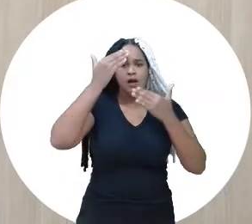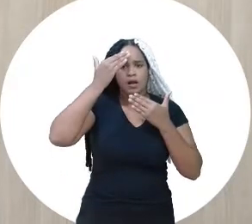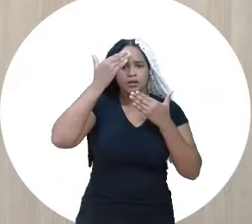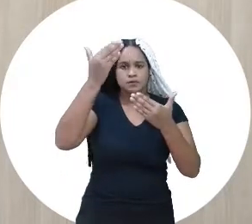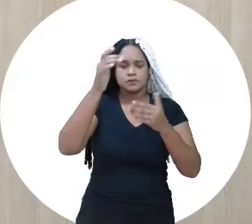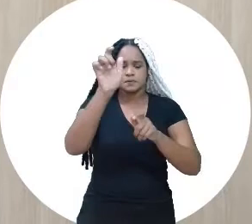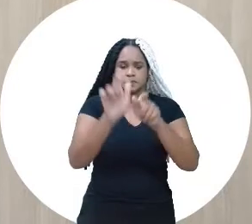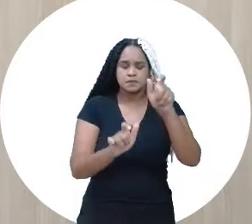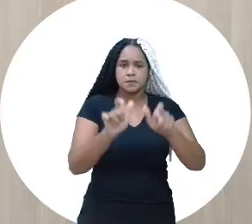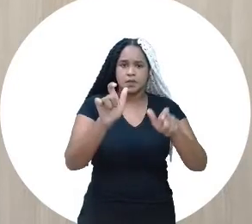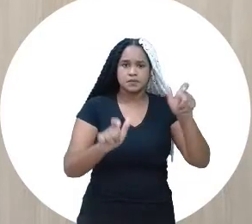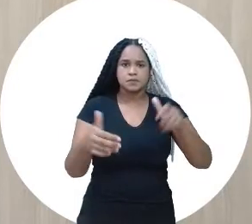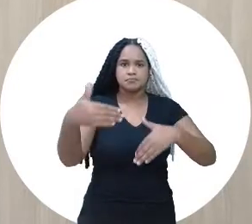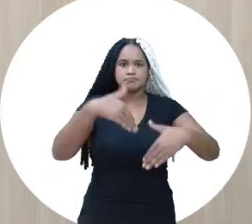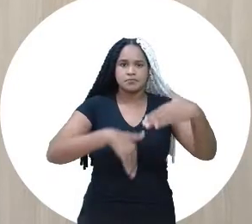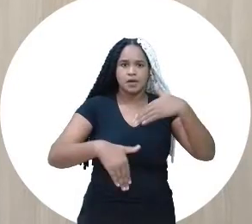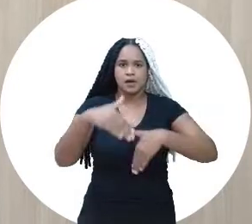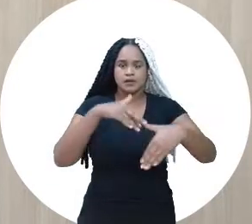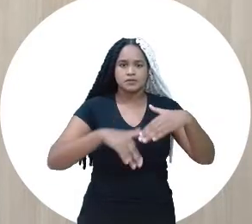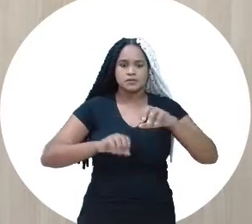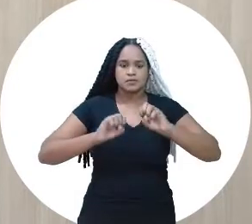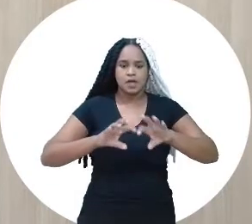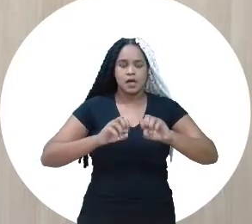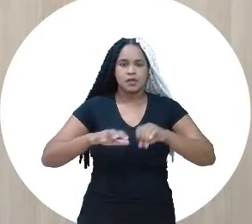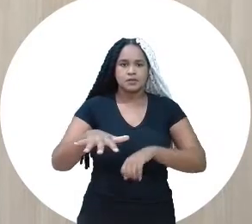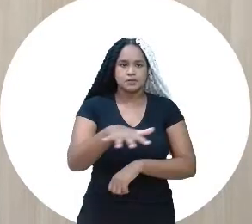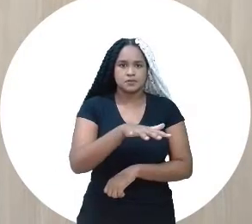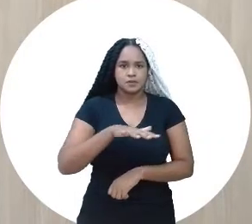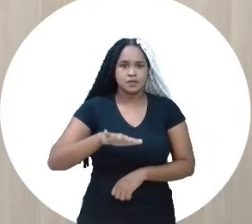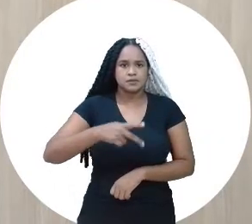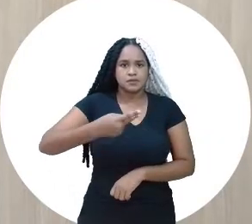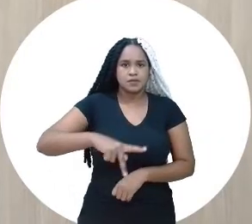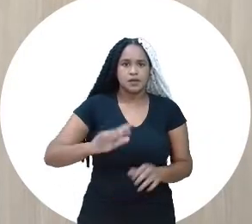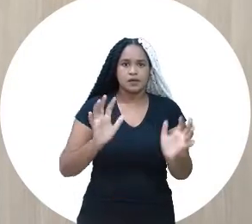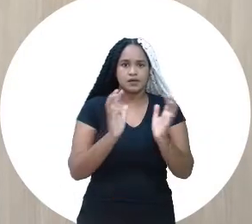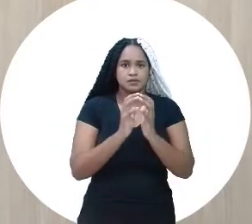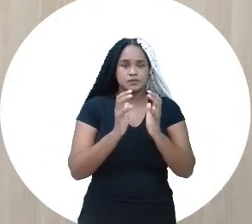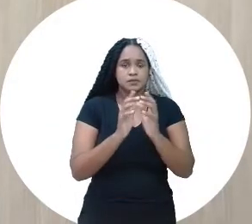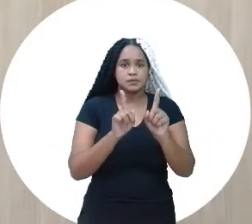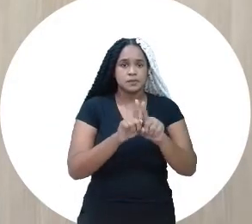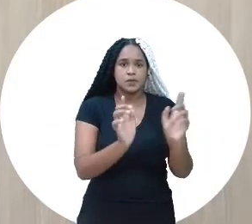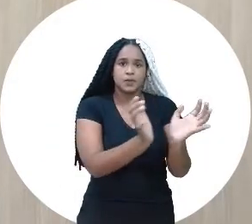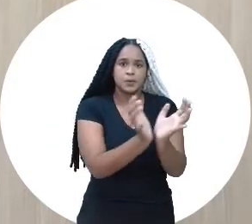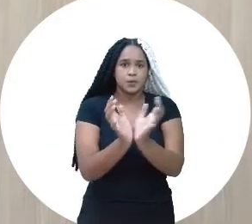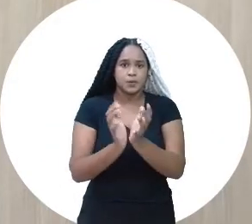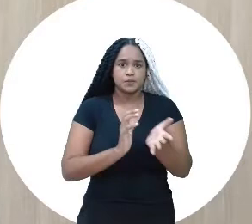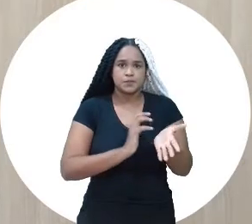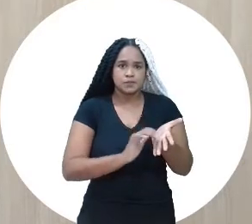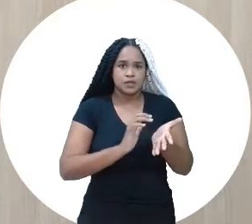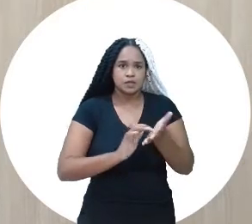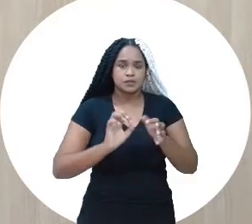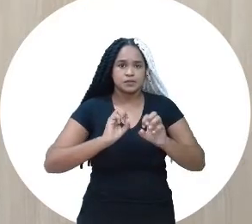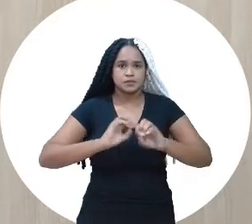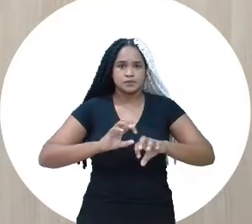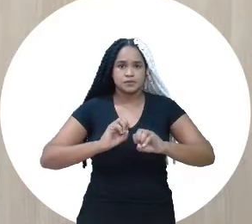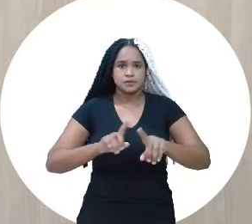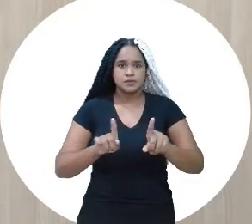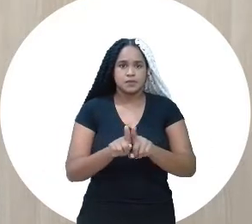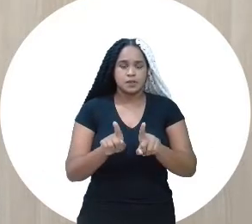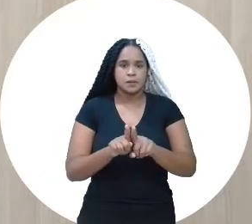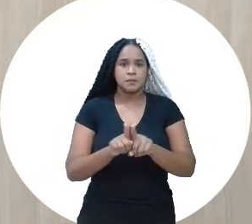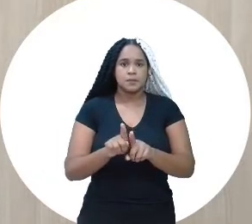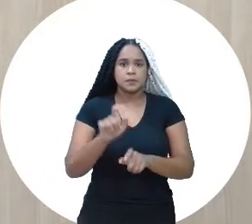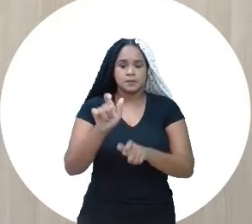nossa rede de educação do Recife, as equipes da Secretaria de Educação, inclusive aqueles que trabalham nas nossas